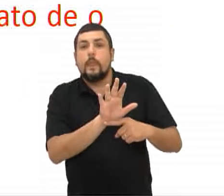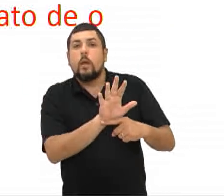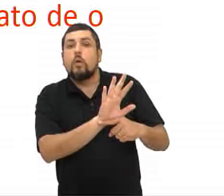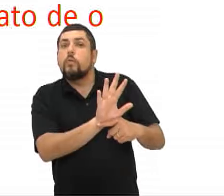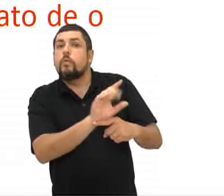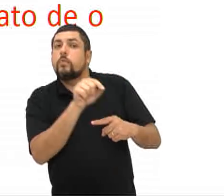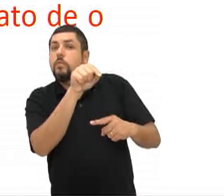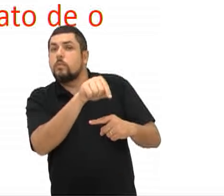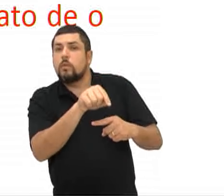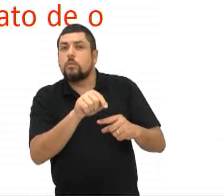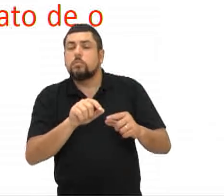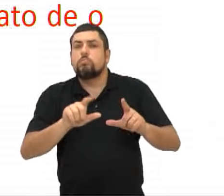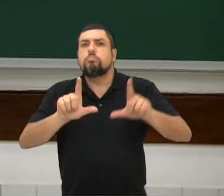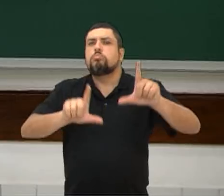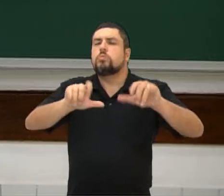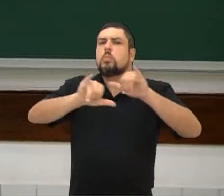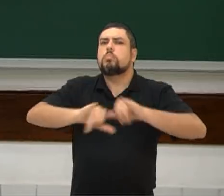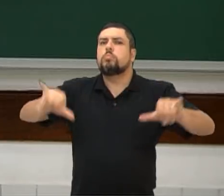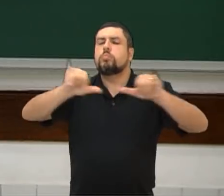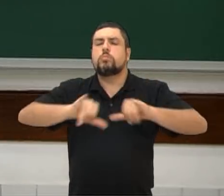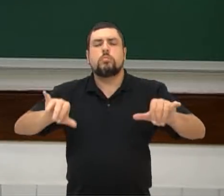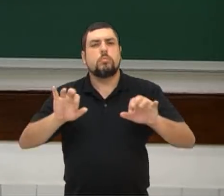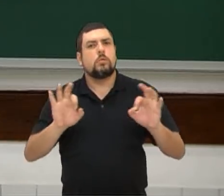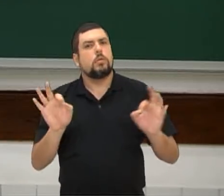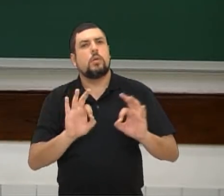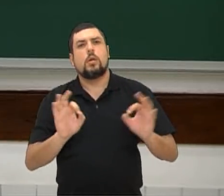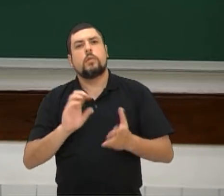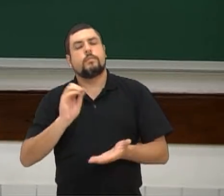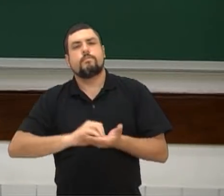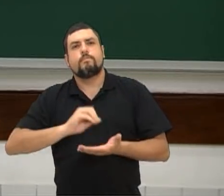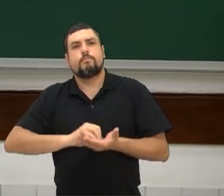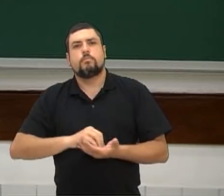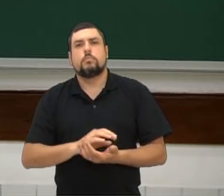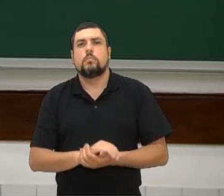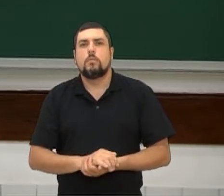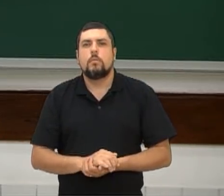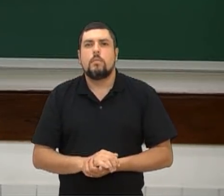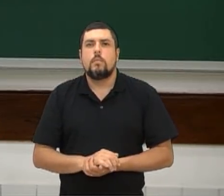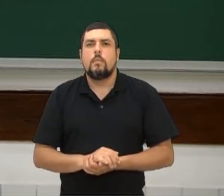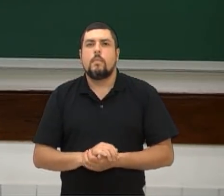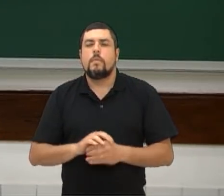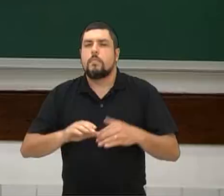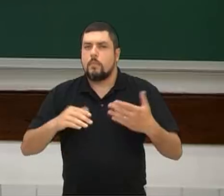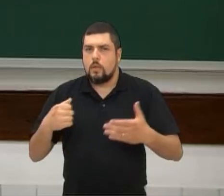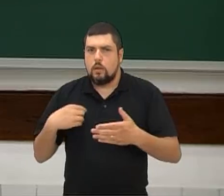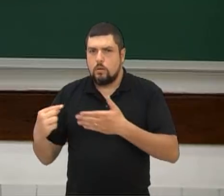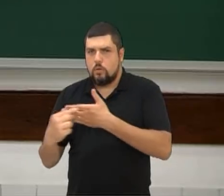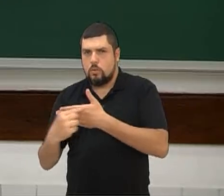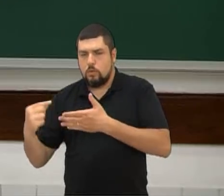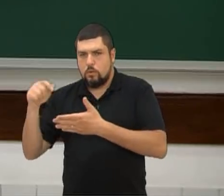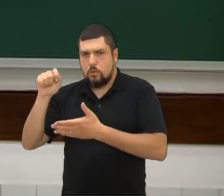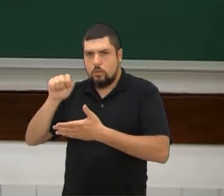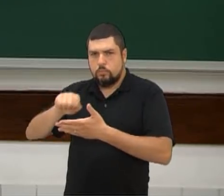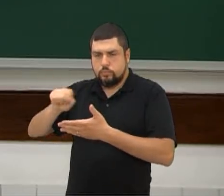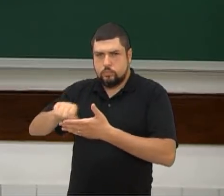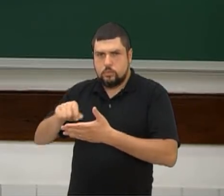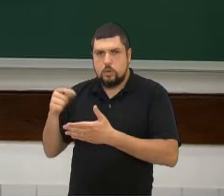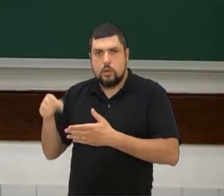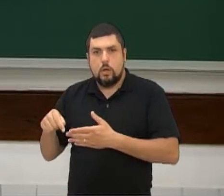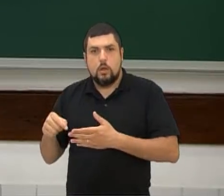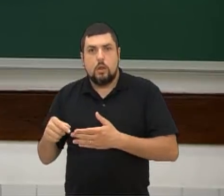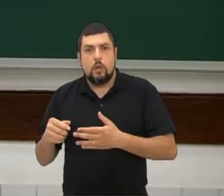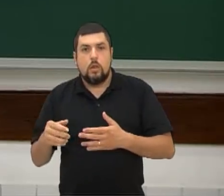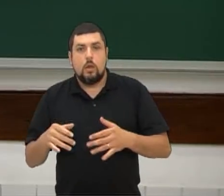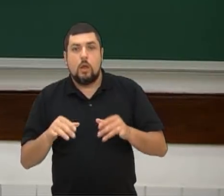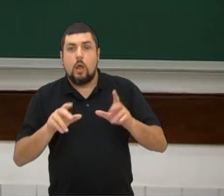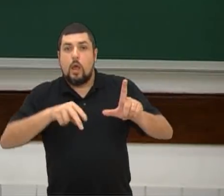tido ampla divulgação. Então, ali, de acordo com o autor, seria um comercial na novela das 8,